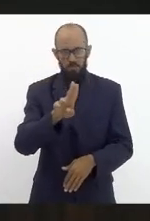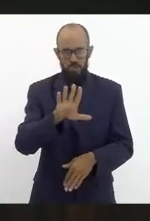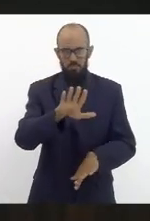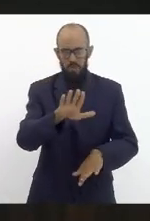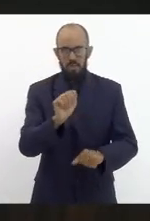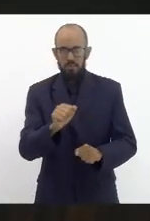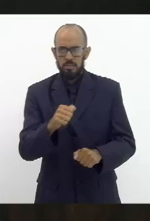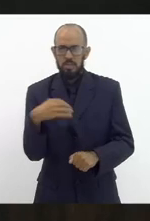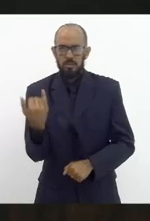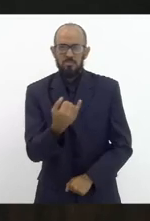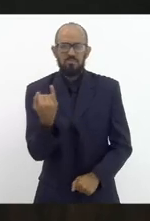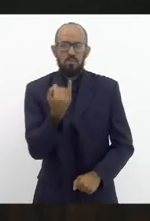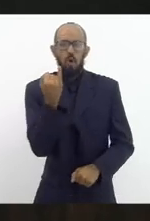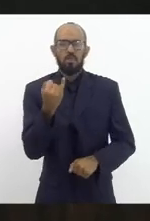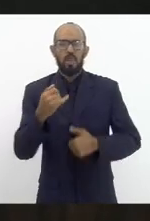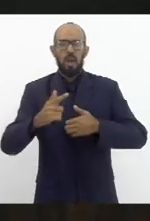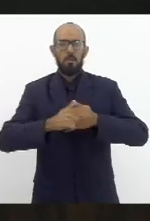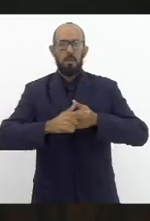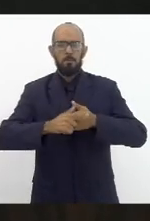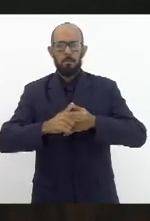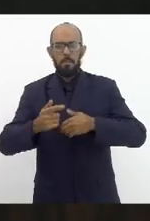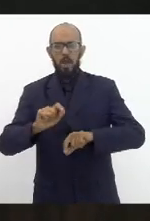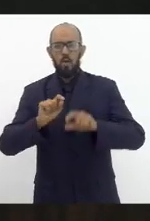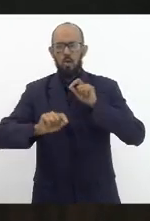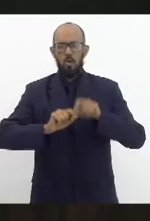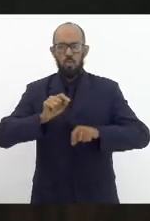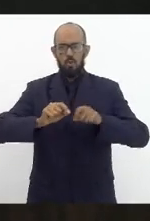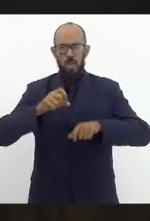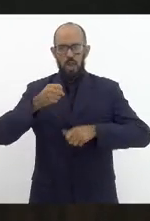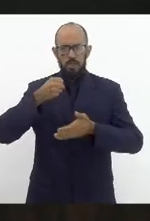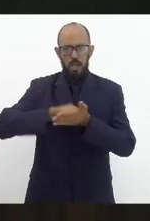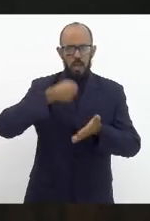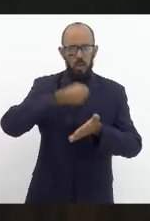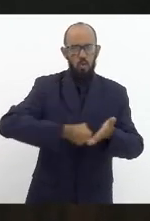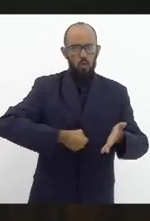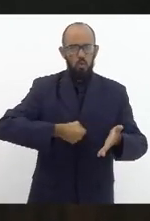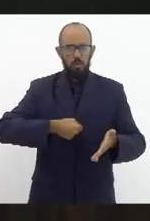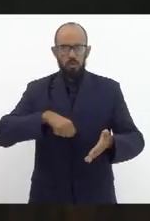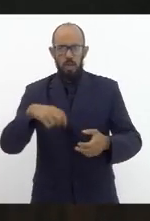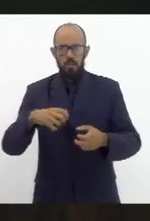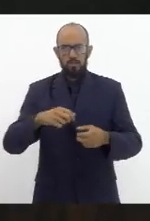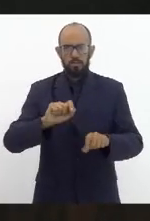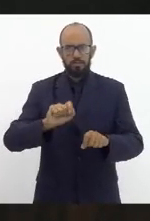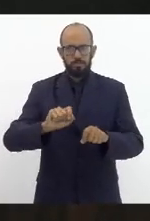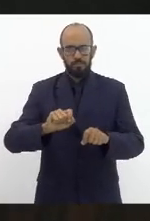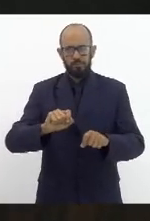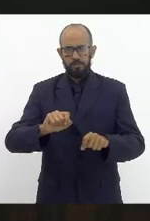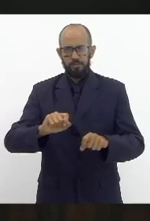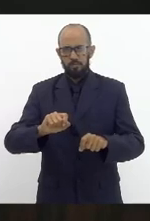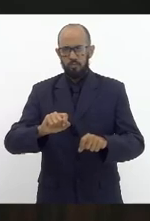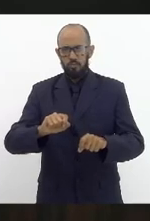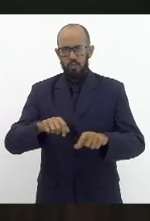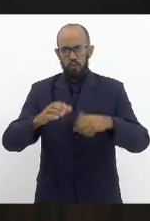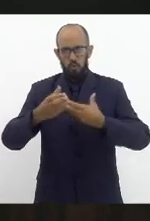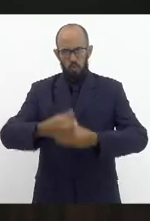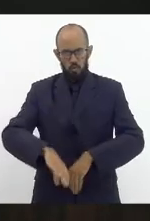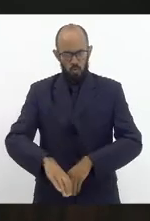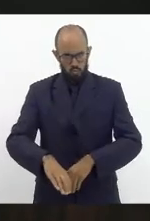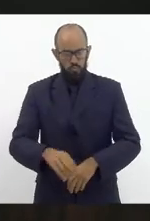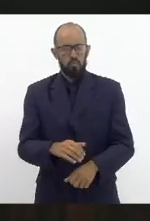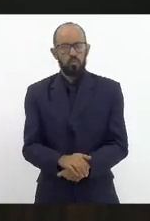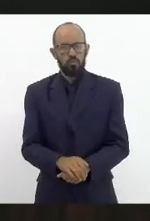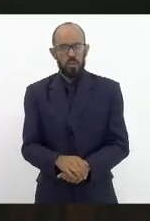fazendo um papel importantíssimo, incansável na luta, entendeu? Pelos por esse concurso, né, para que a gente